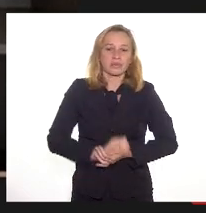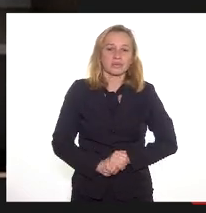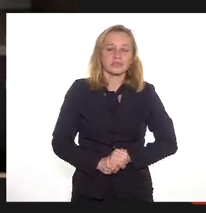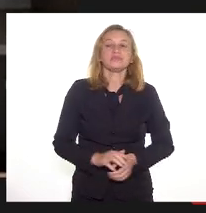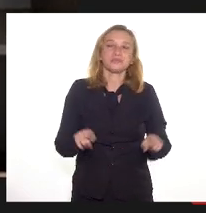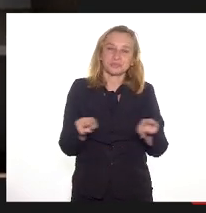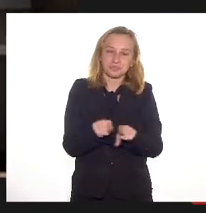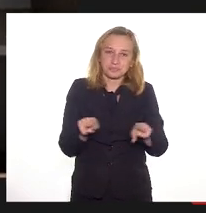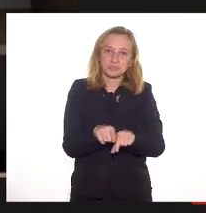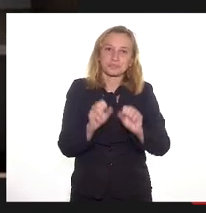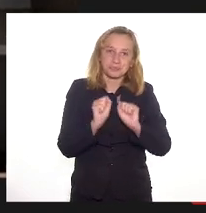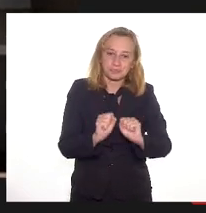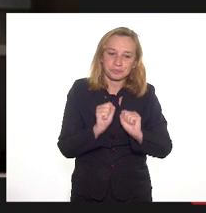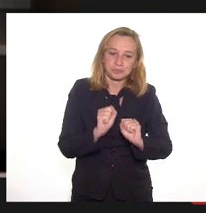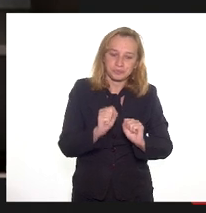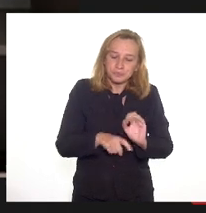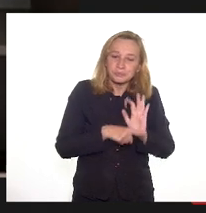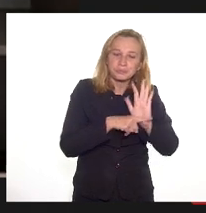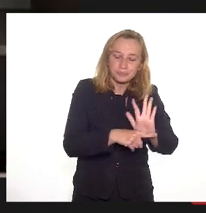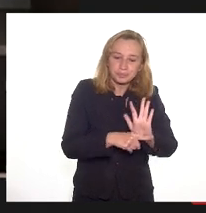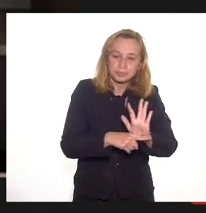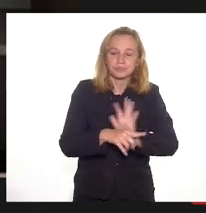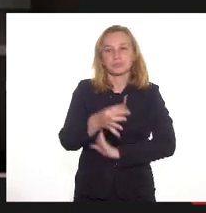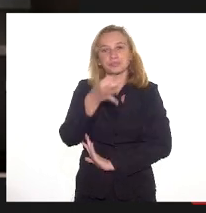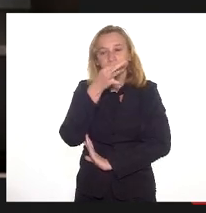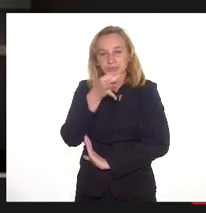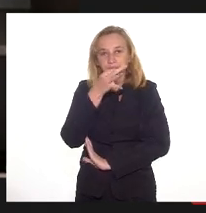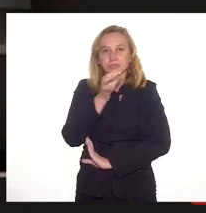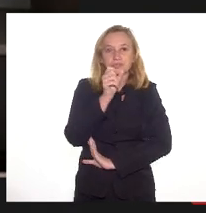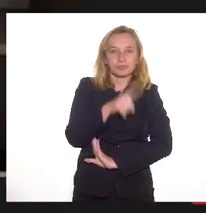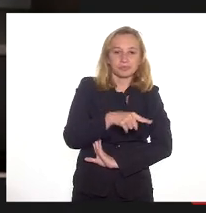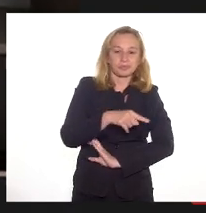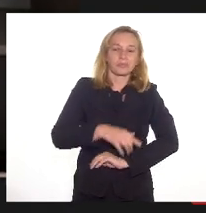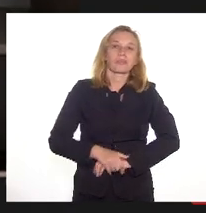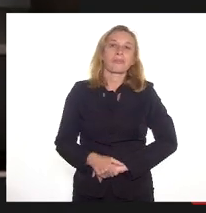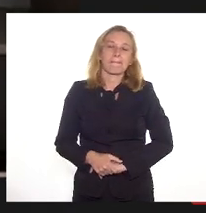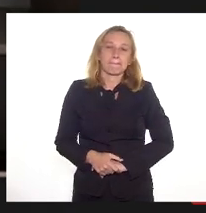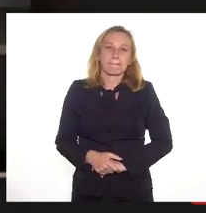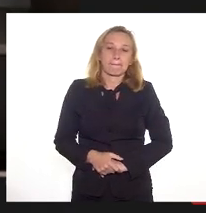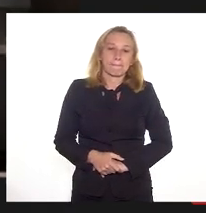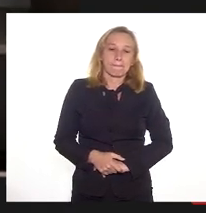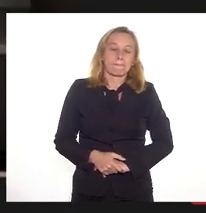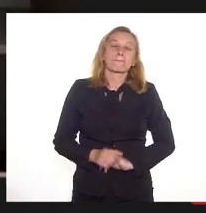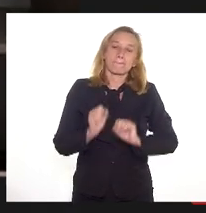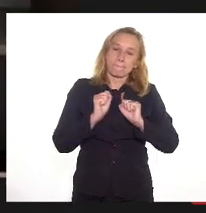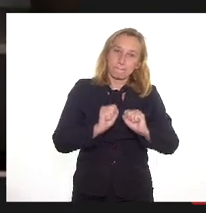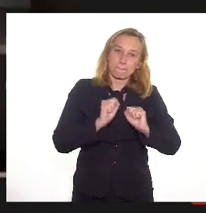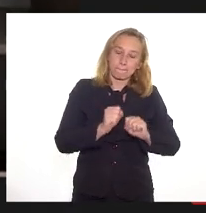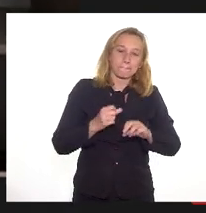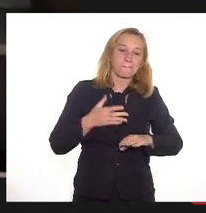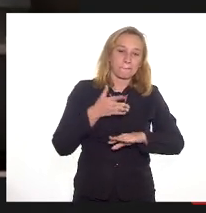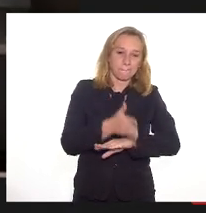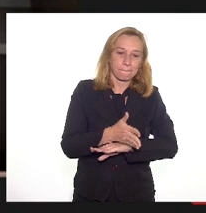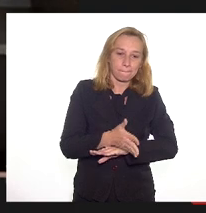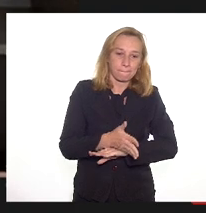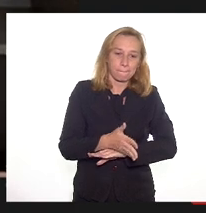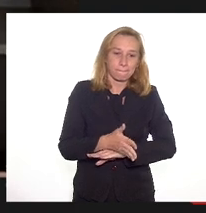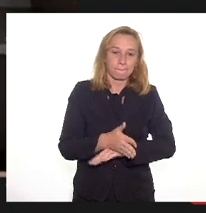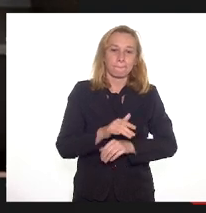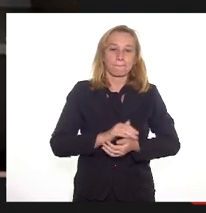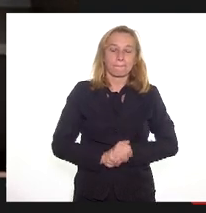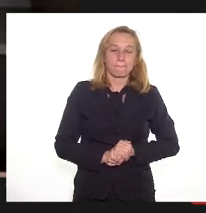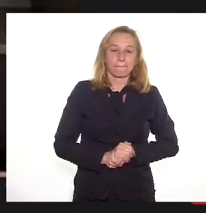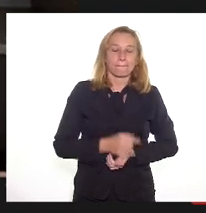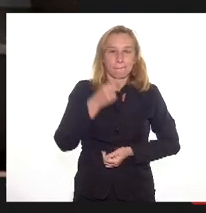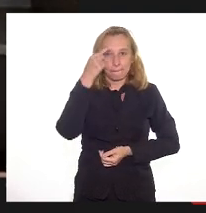eles também possam contribuir com sugestões, né? que se possa chegar aí numa convergência